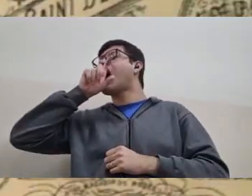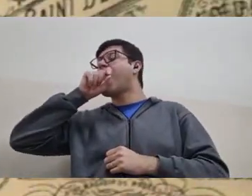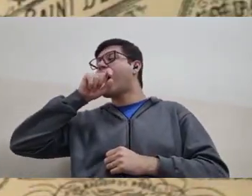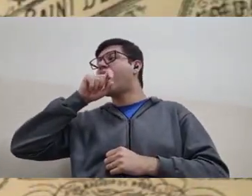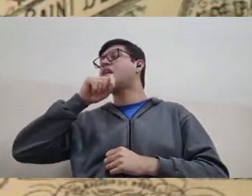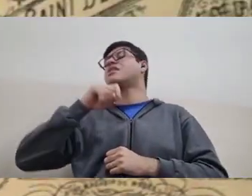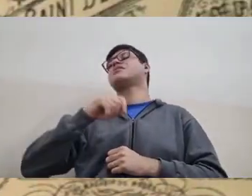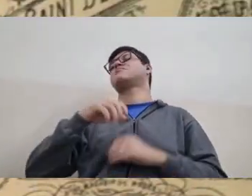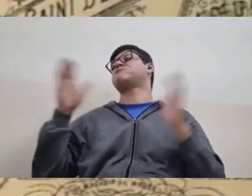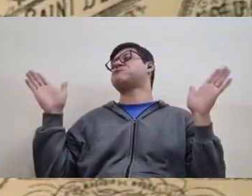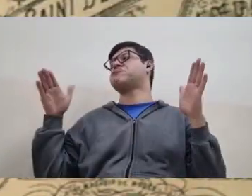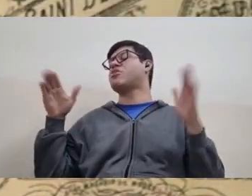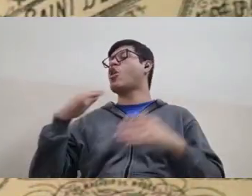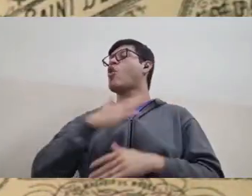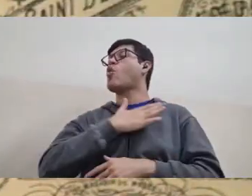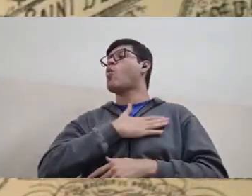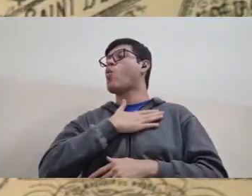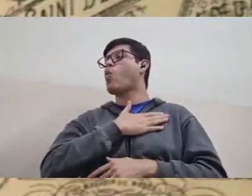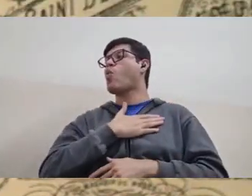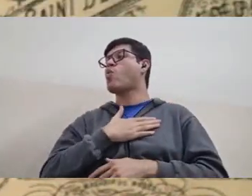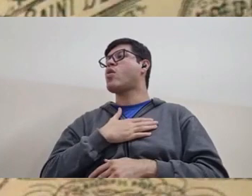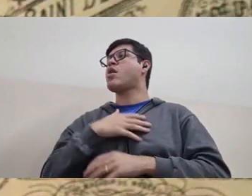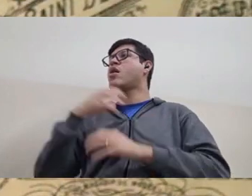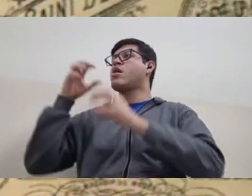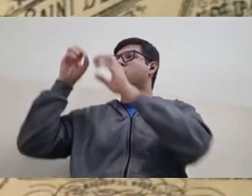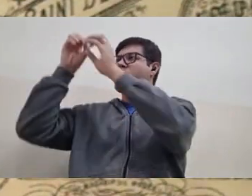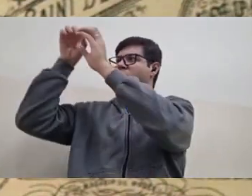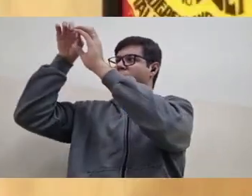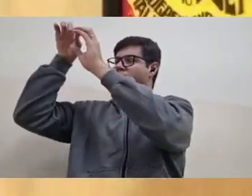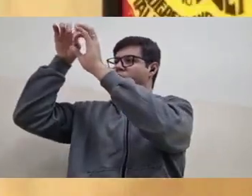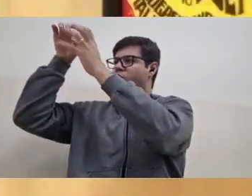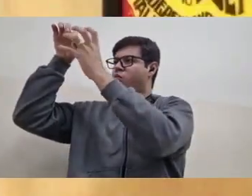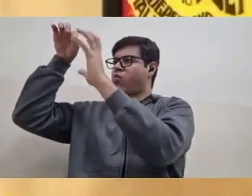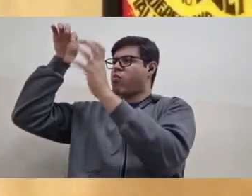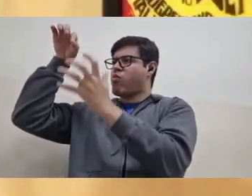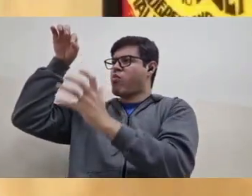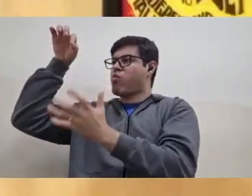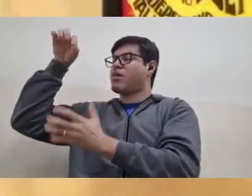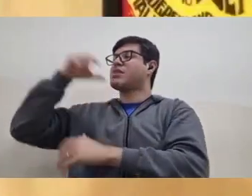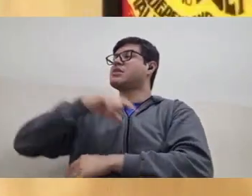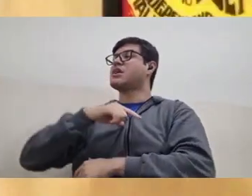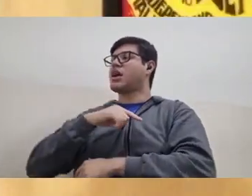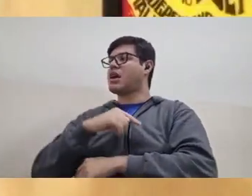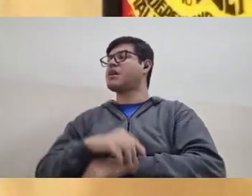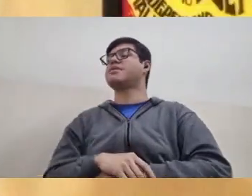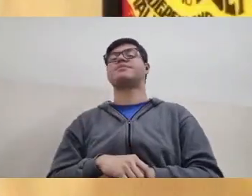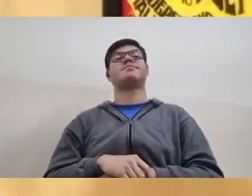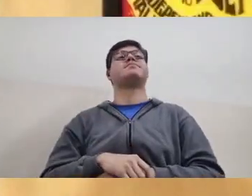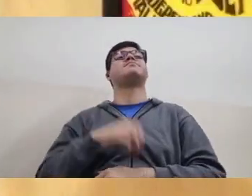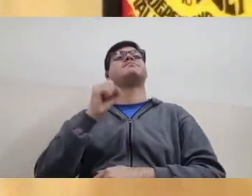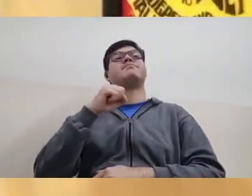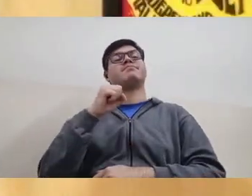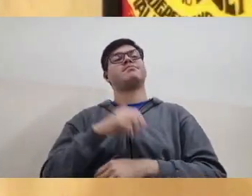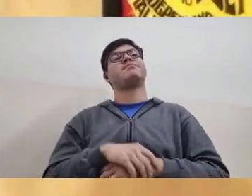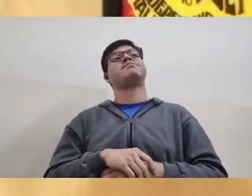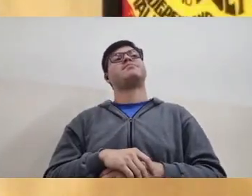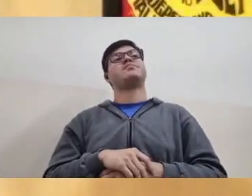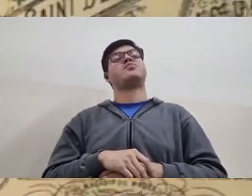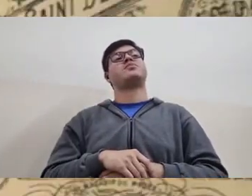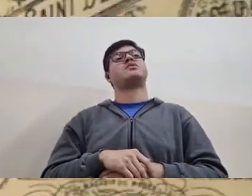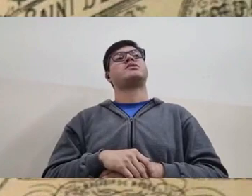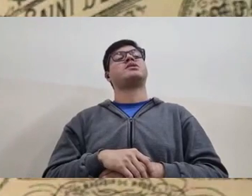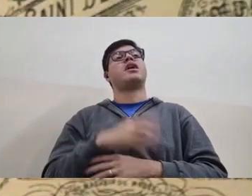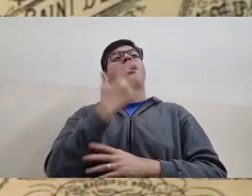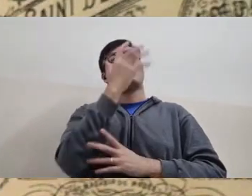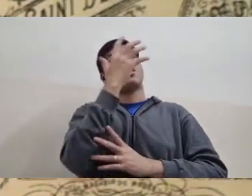do CRAS adoram aquele coquinho. Muito bem. Bom, falamos bastante de árvore. Tem o oiti também, né? Oiti é uma árvore que foi muito usada